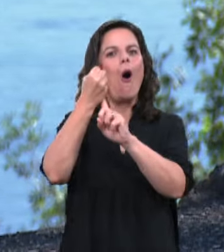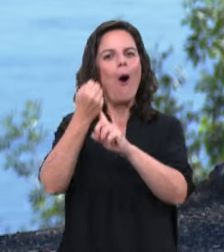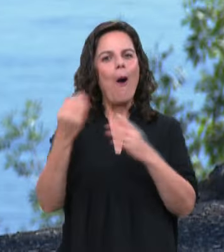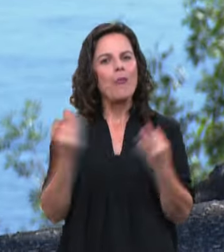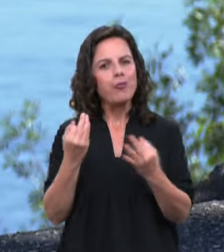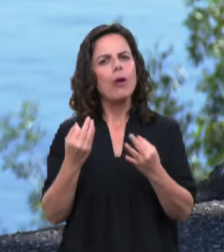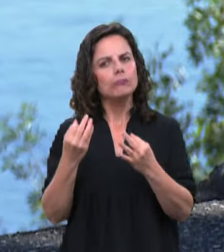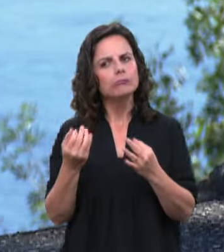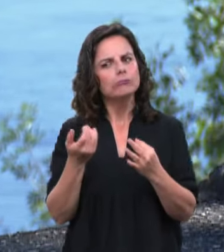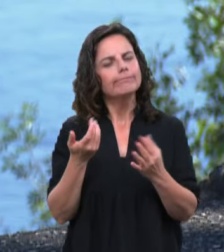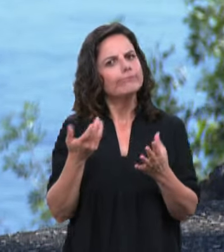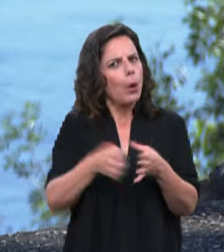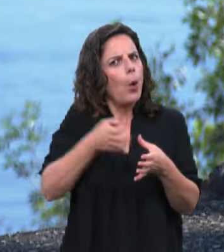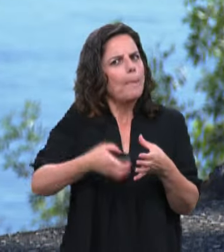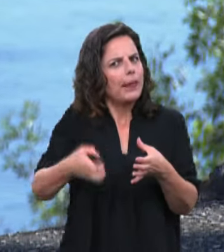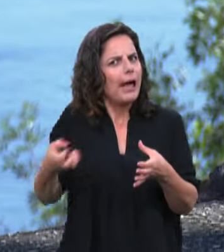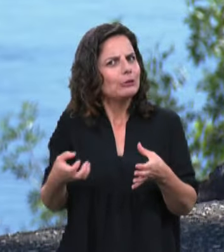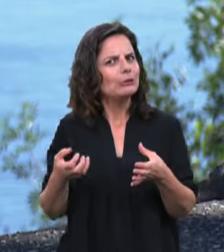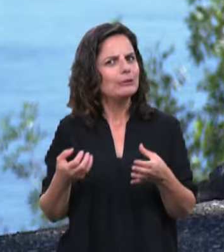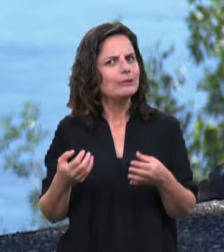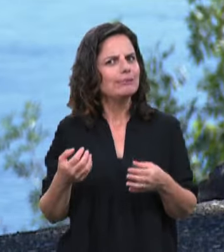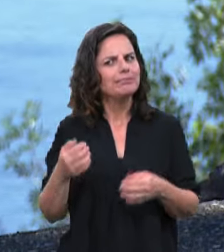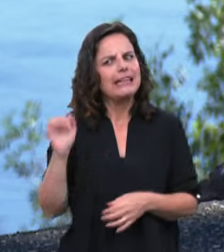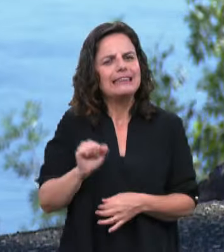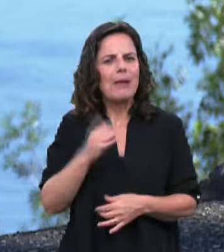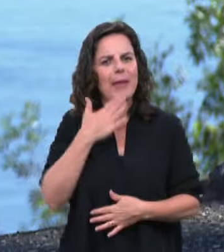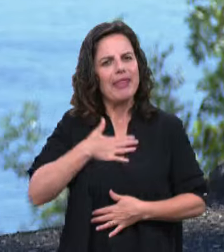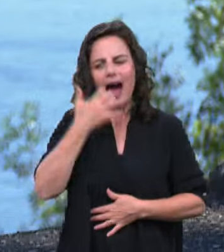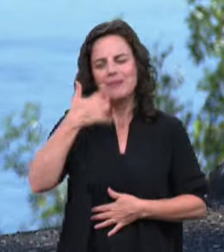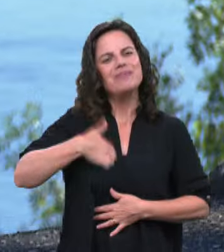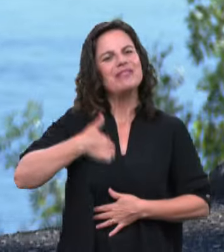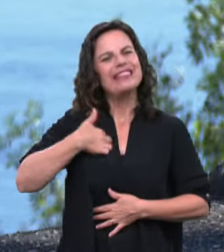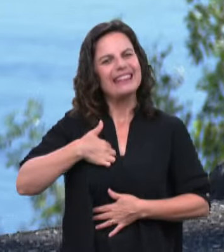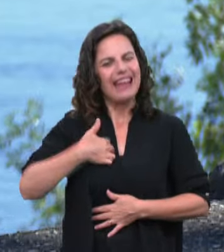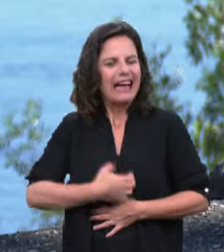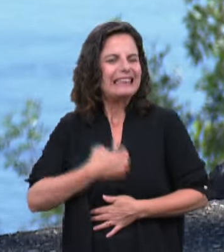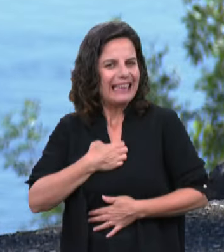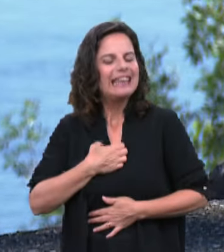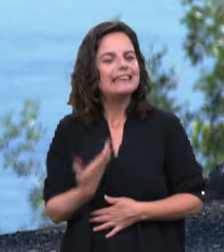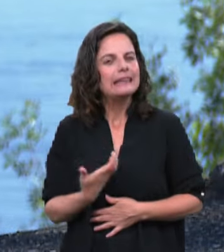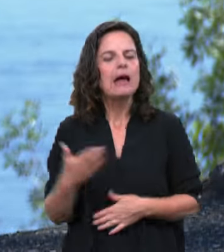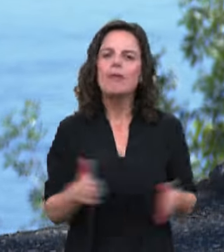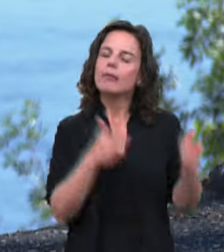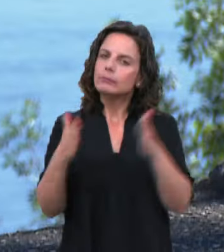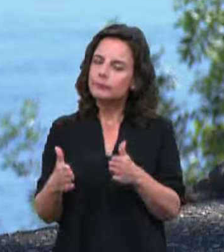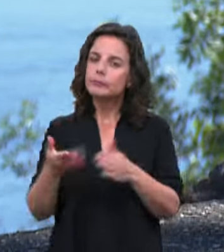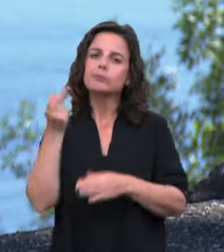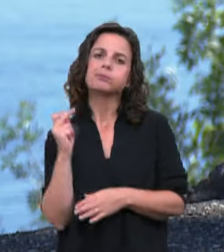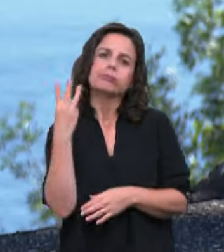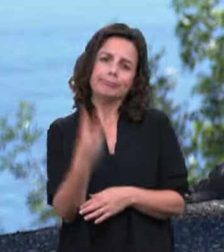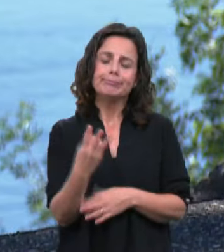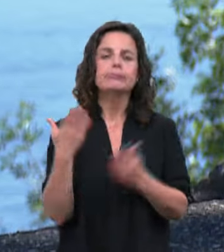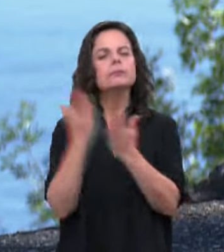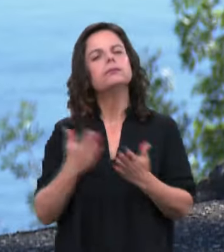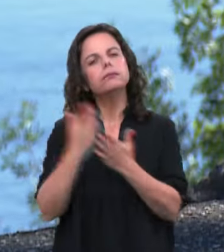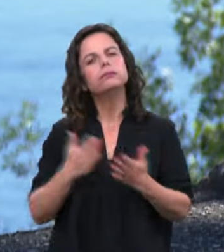teve algum grau de complexidade, mas que me deixa muito orgulhosa. No entanto, estudar estes